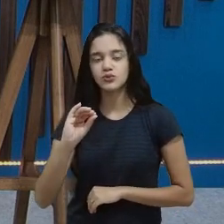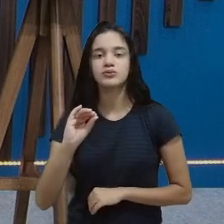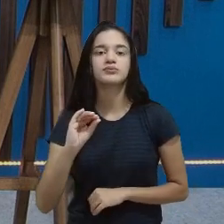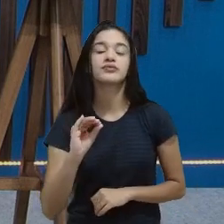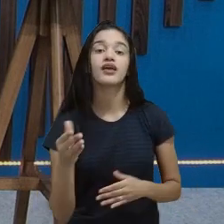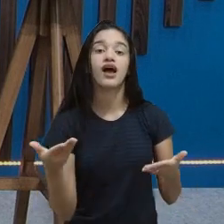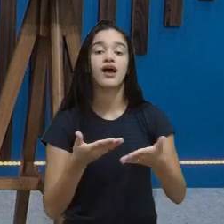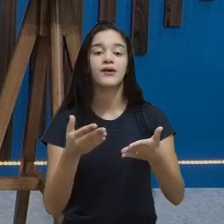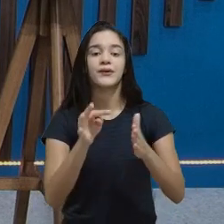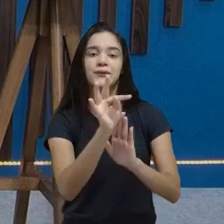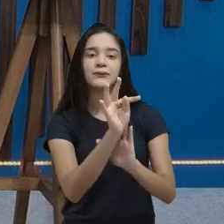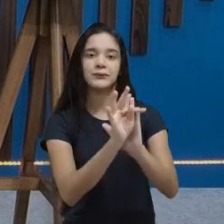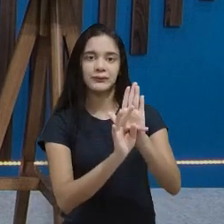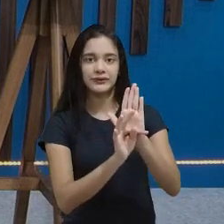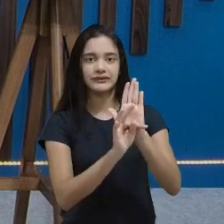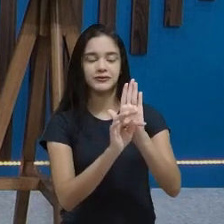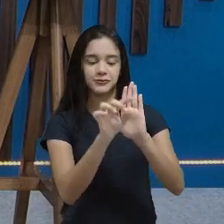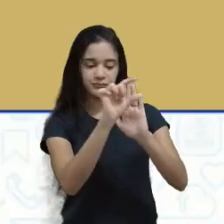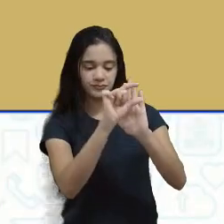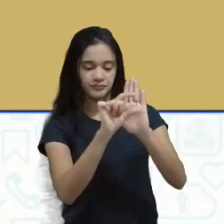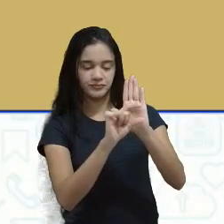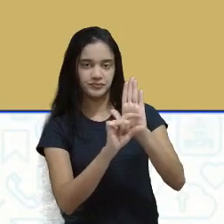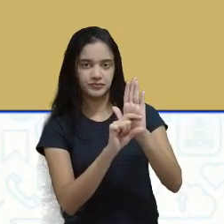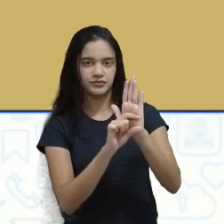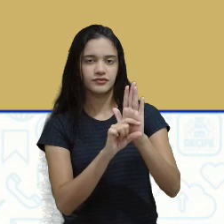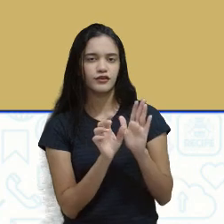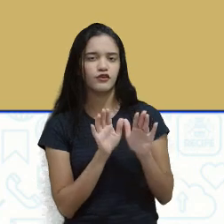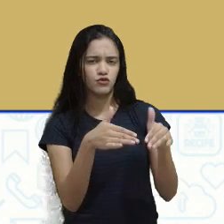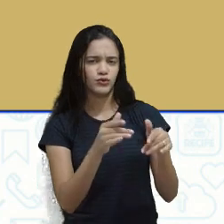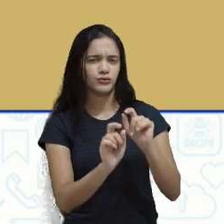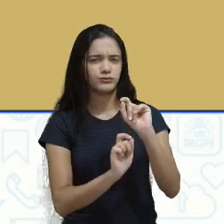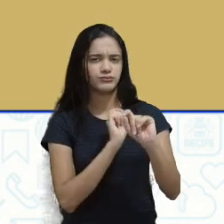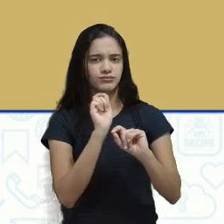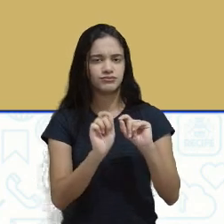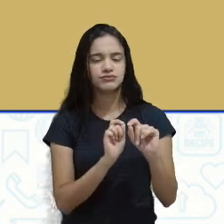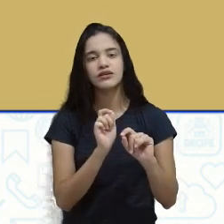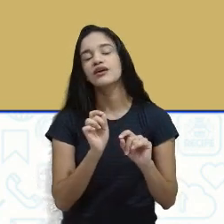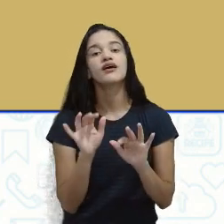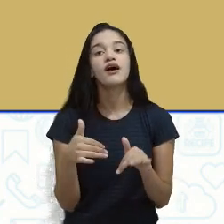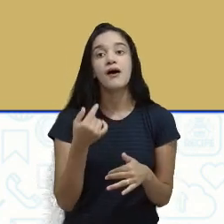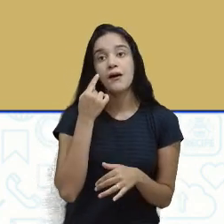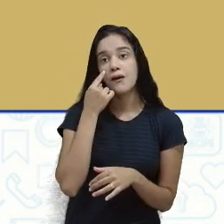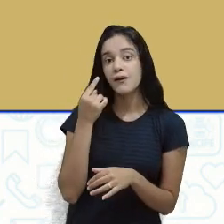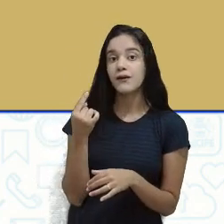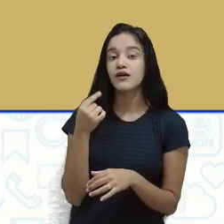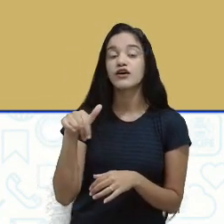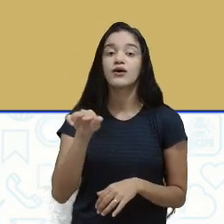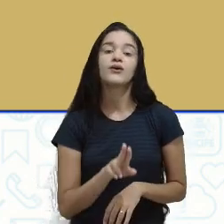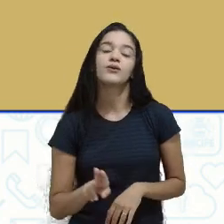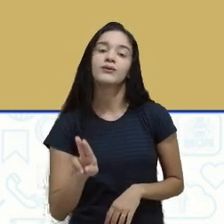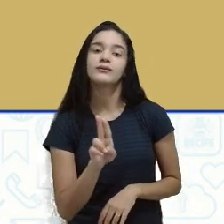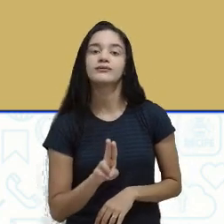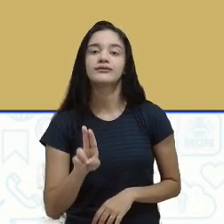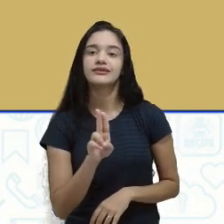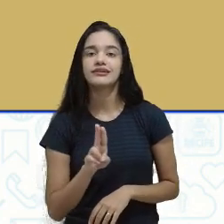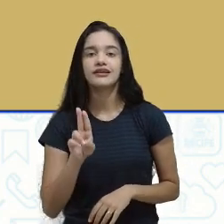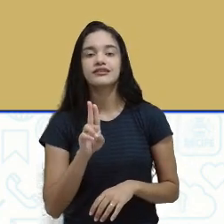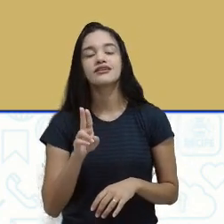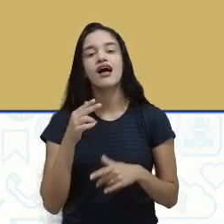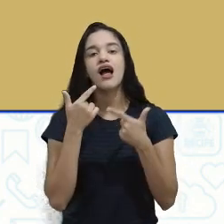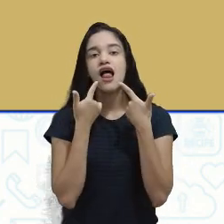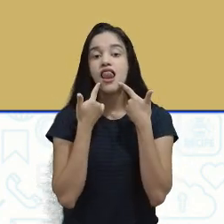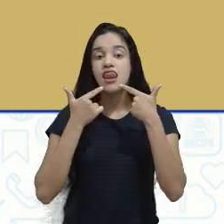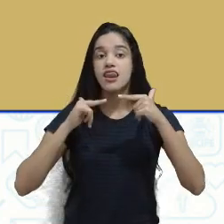Então, o texto em verso focaliza a mensagem, por isso utiliza a